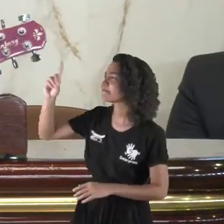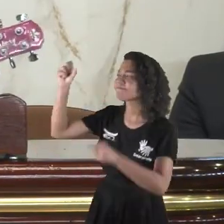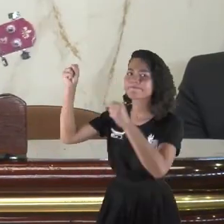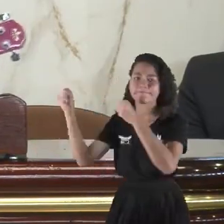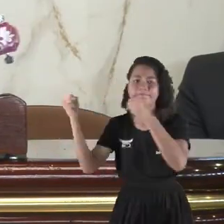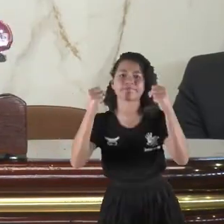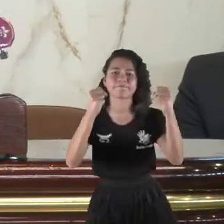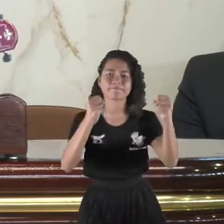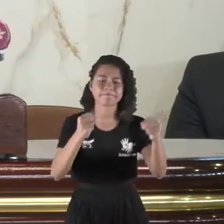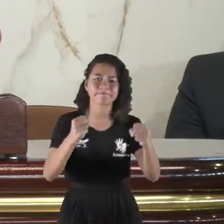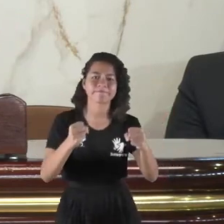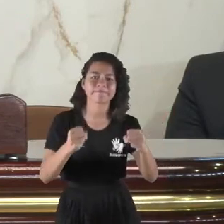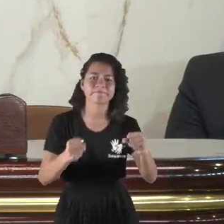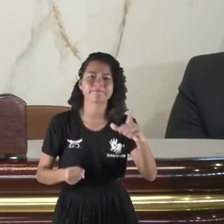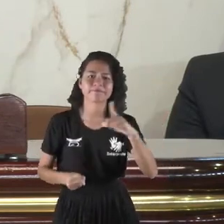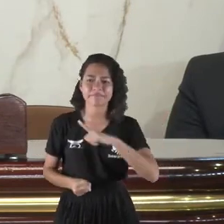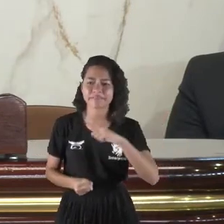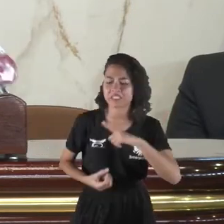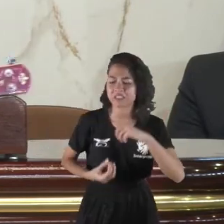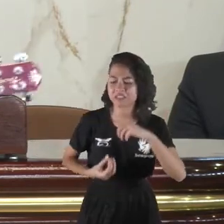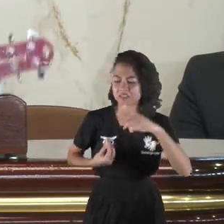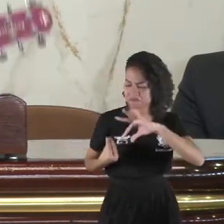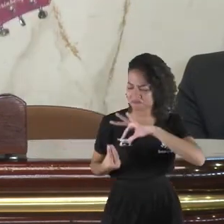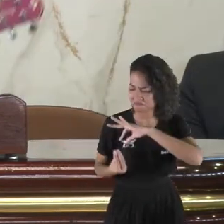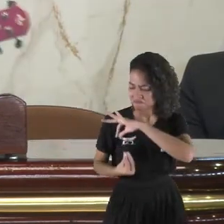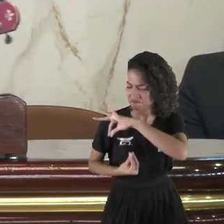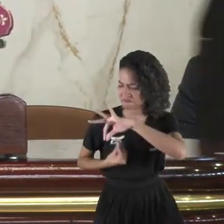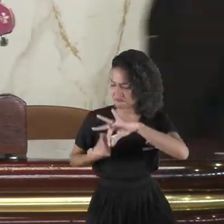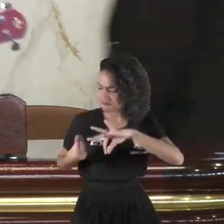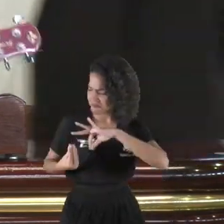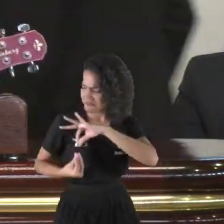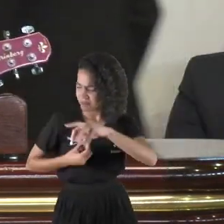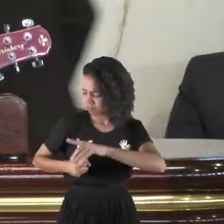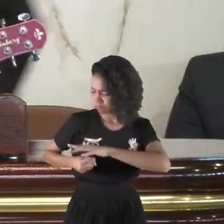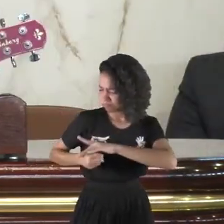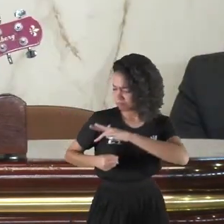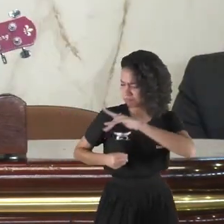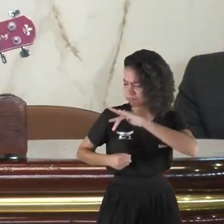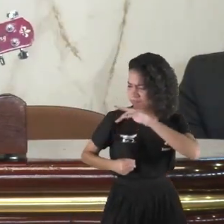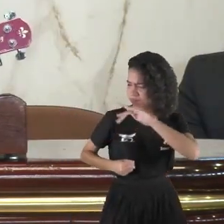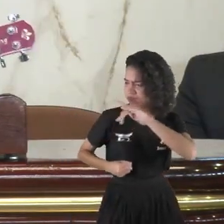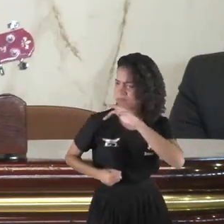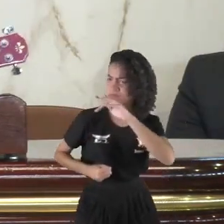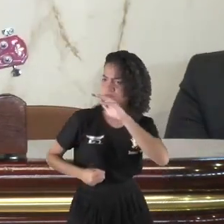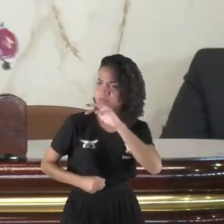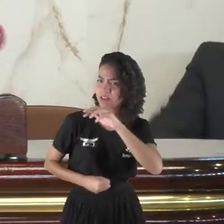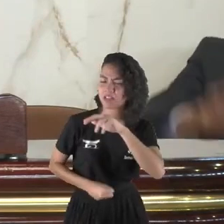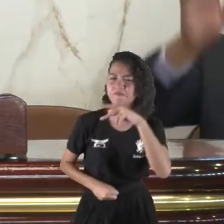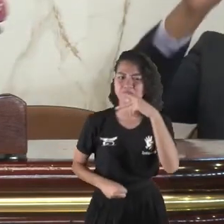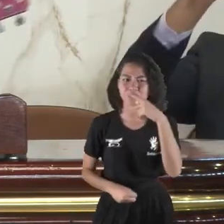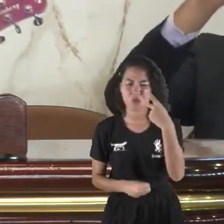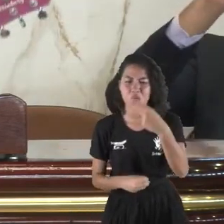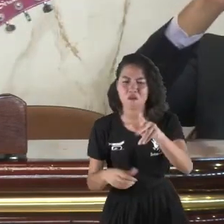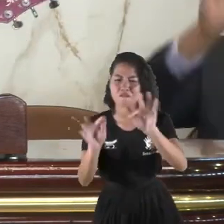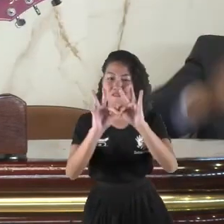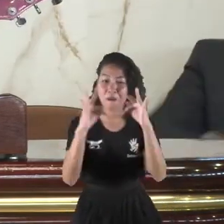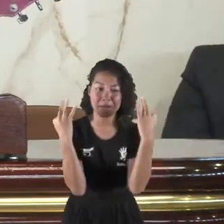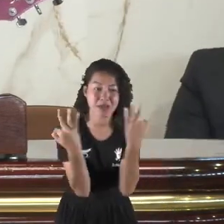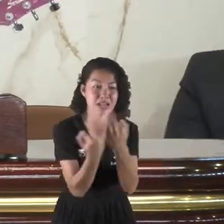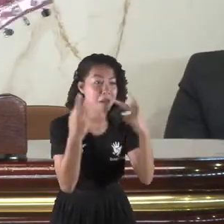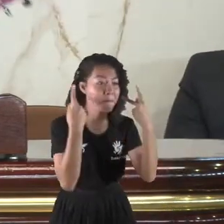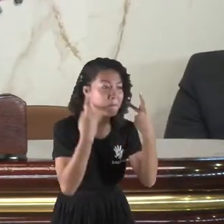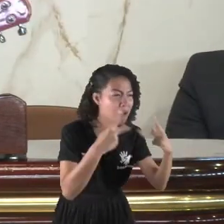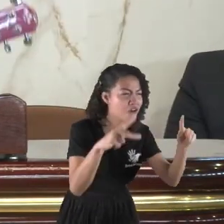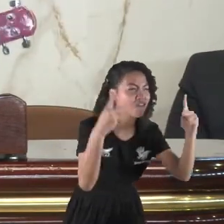que derramarei o meu Espírito sobre toda a carne. Vossos filhos e vossas filhas profetizarão. Onde estão os